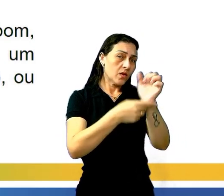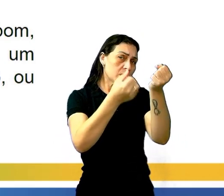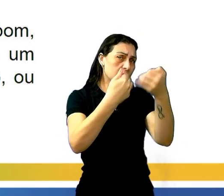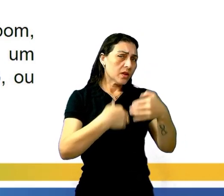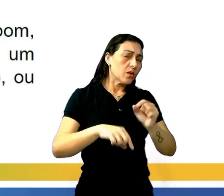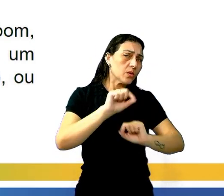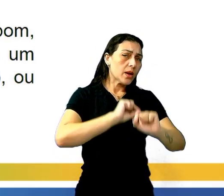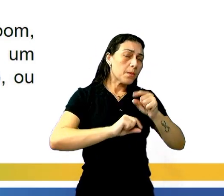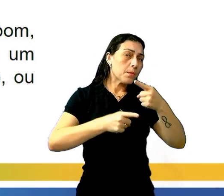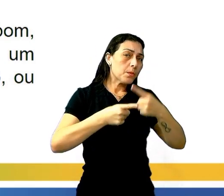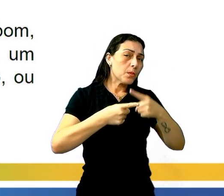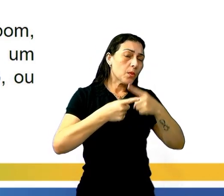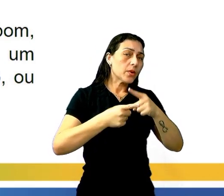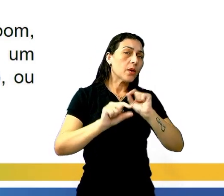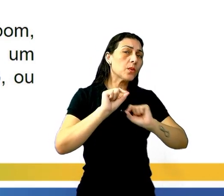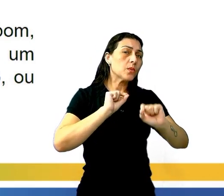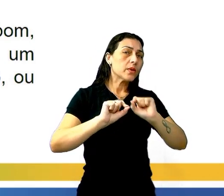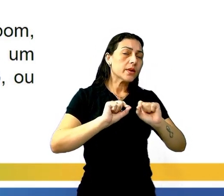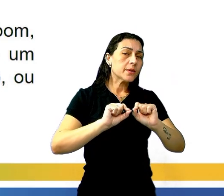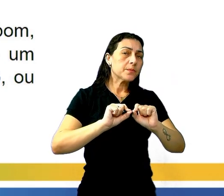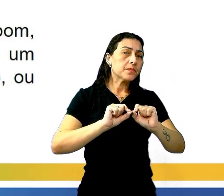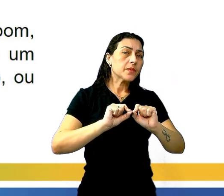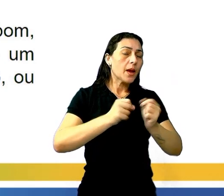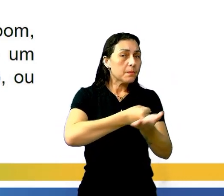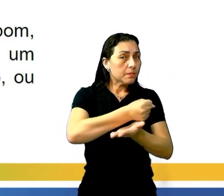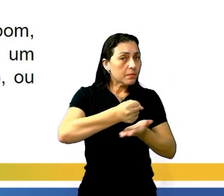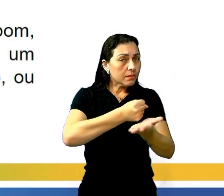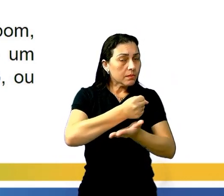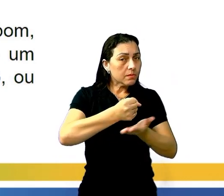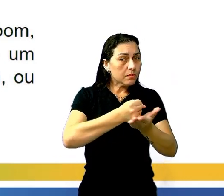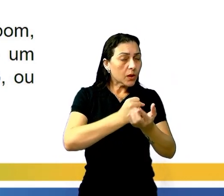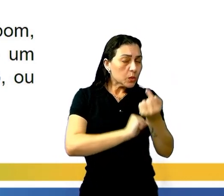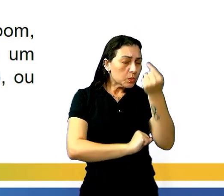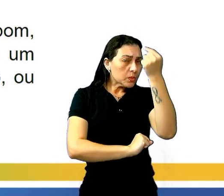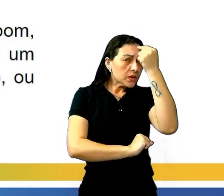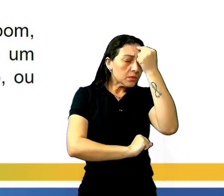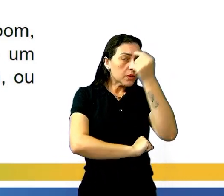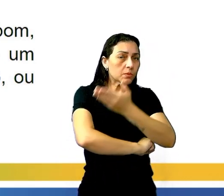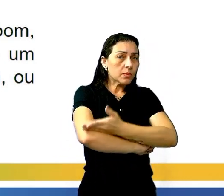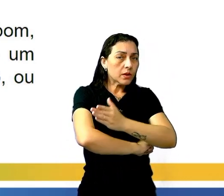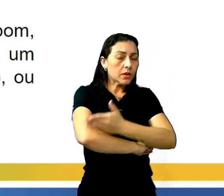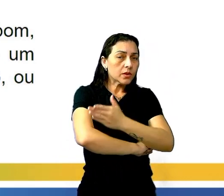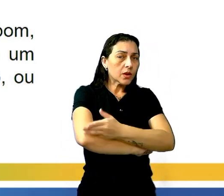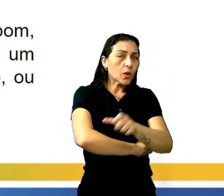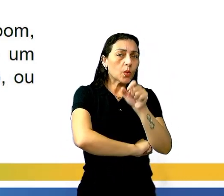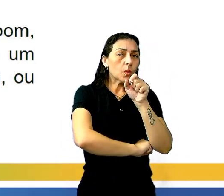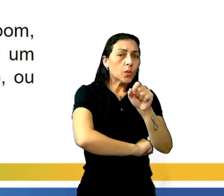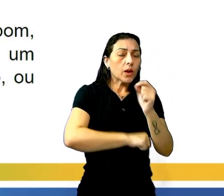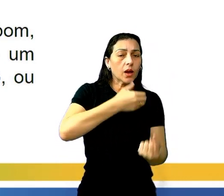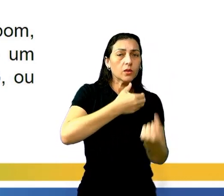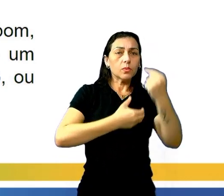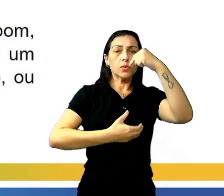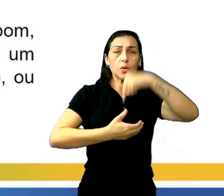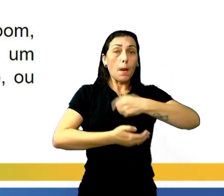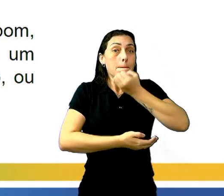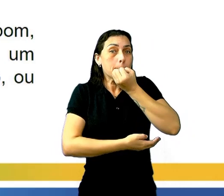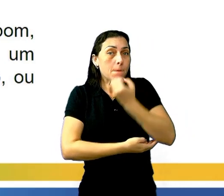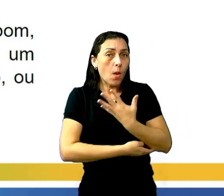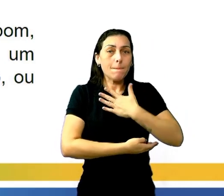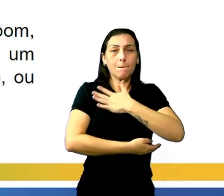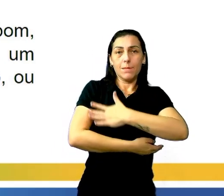Pois, embora o conceito de felicidade se encontre em toda parte como fundamento da relação prática